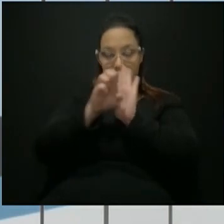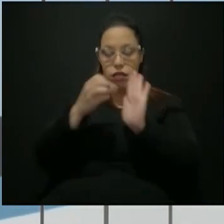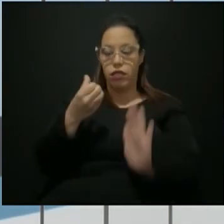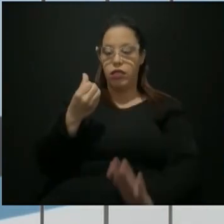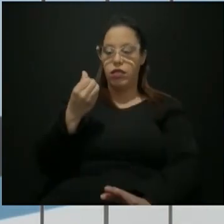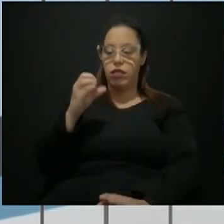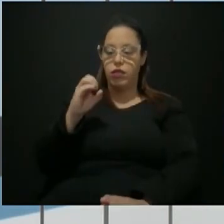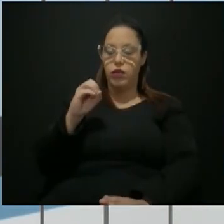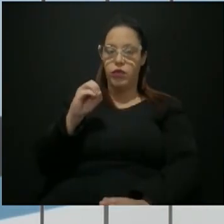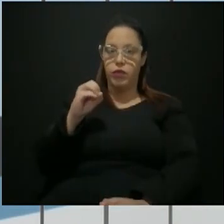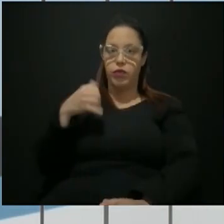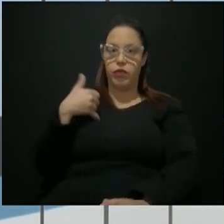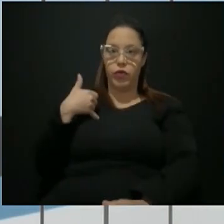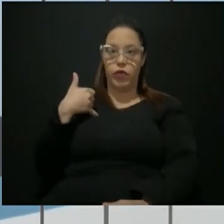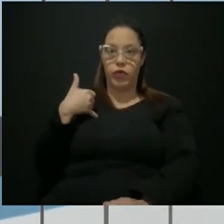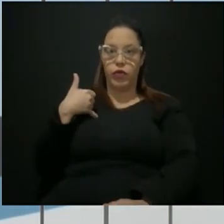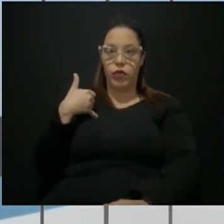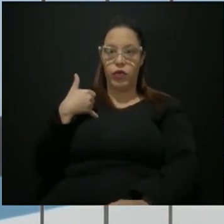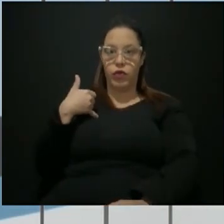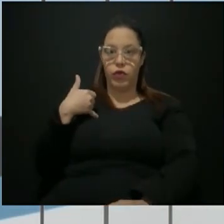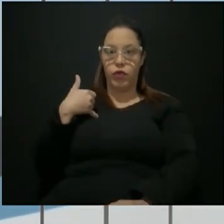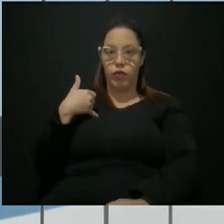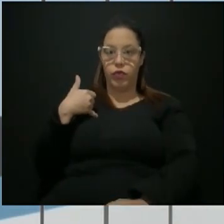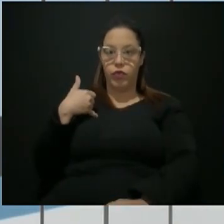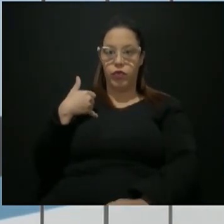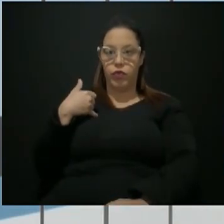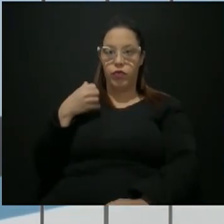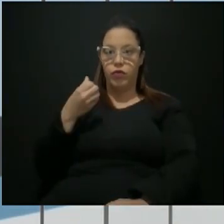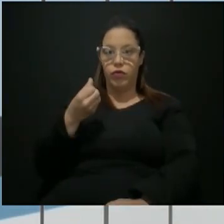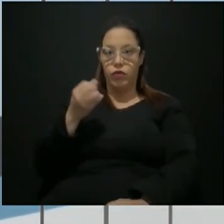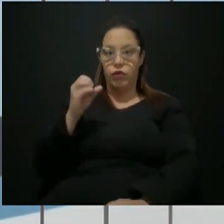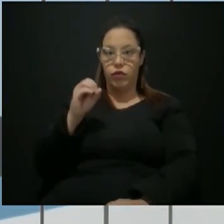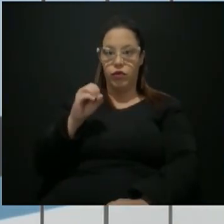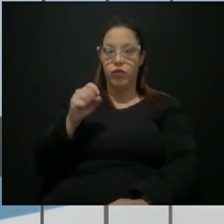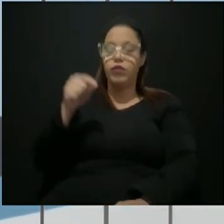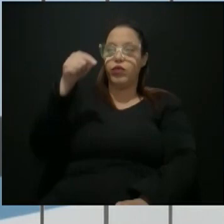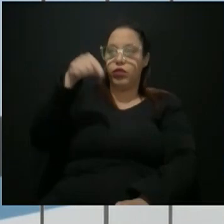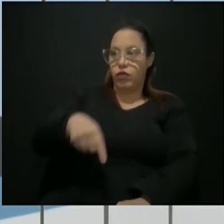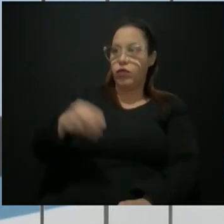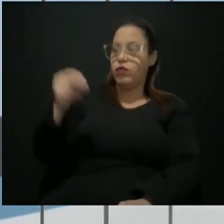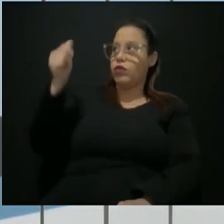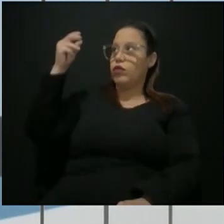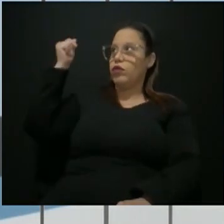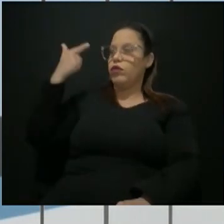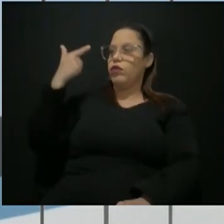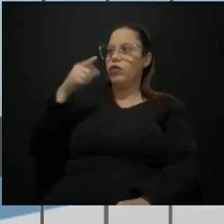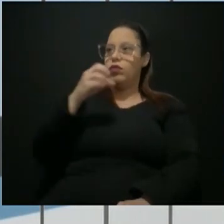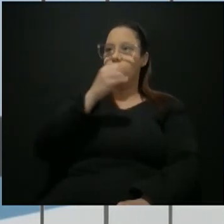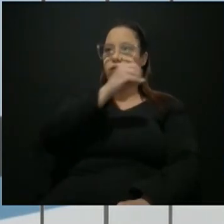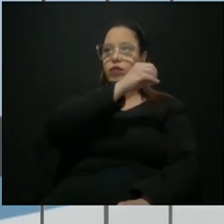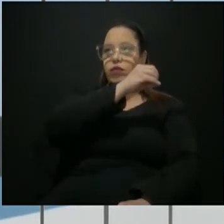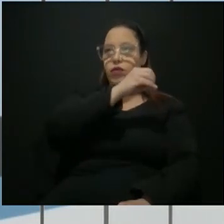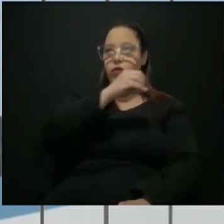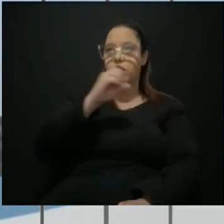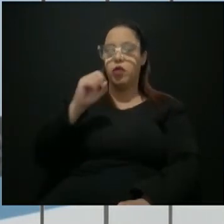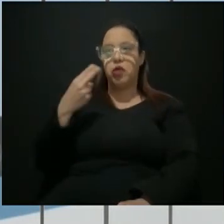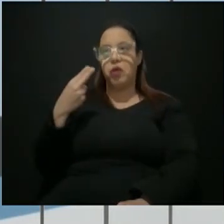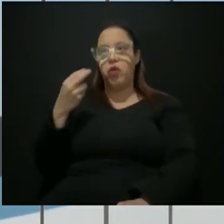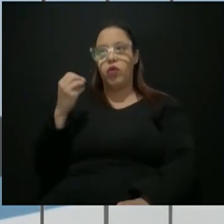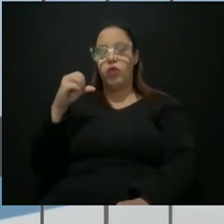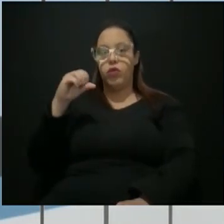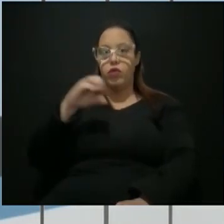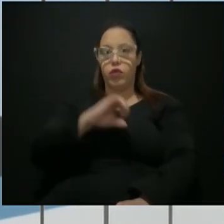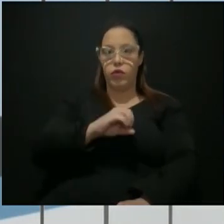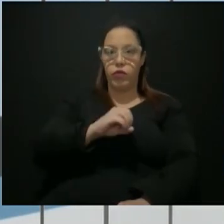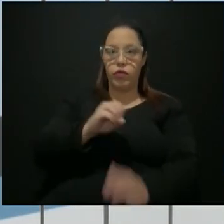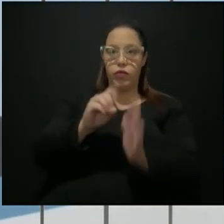idade cronológica, as pessoas com 60 anos nessa época, nos anos 2000 ou na década de 90, tinham determinadas